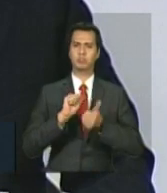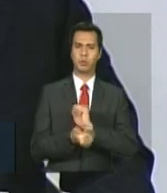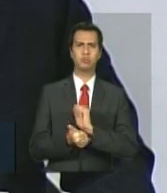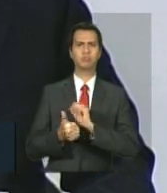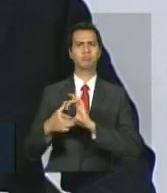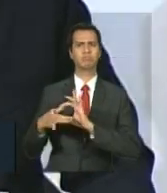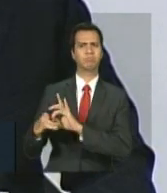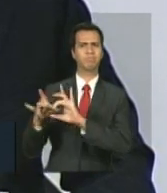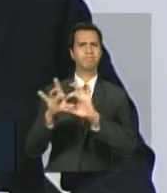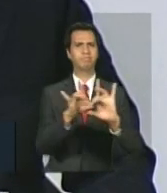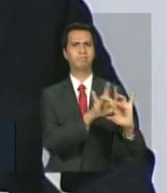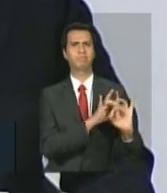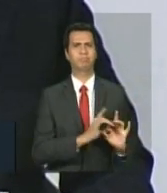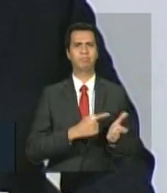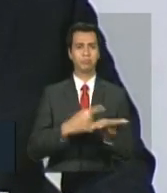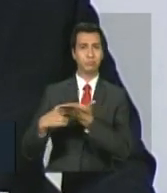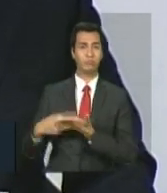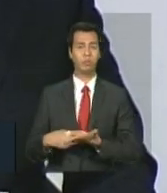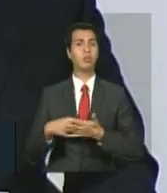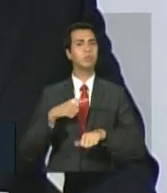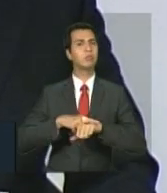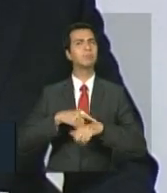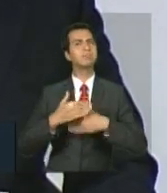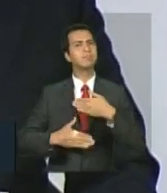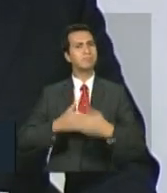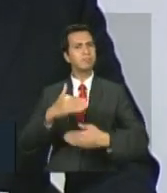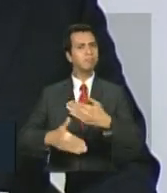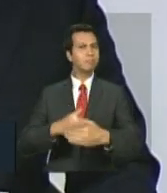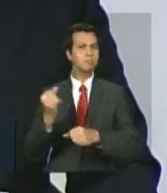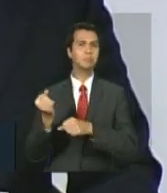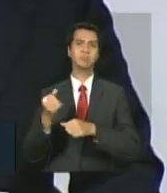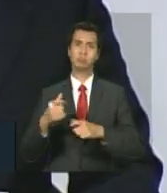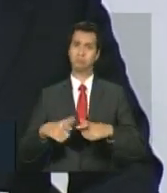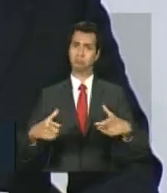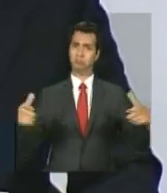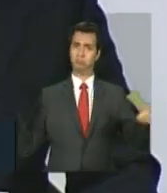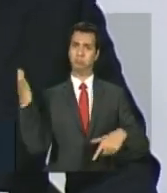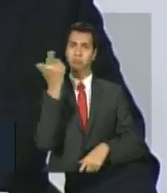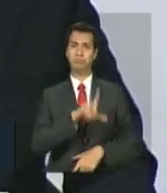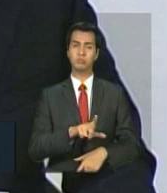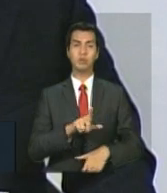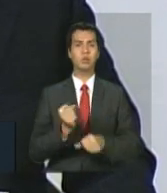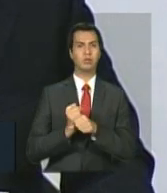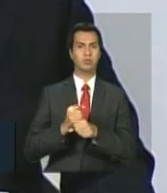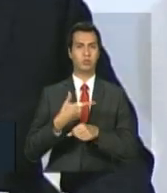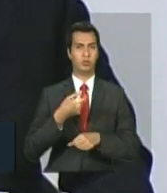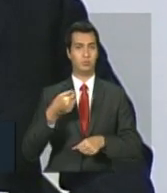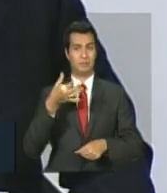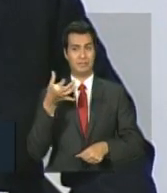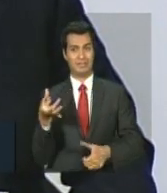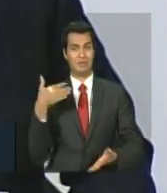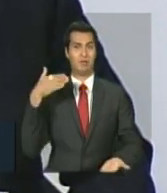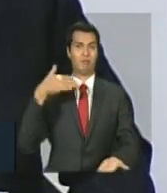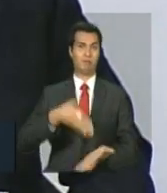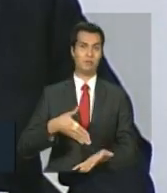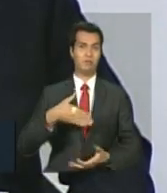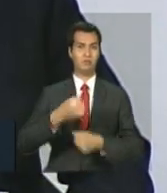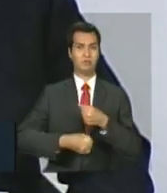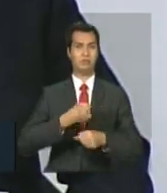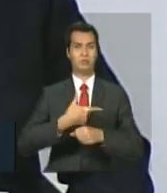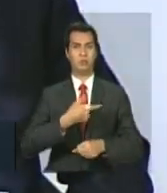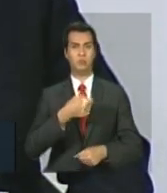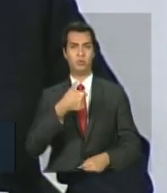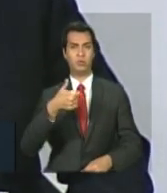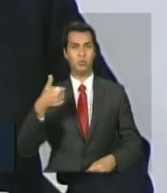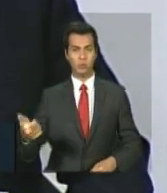nós, permanentemente, de 2006 a 2011, que é o momento presente, reduzimos a participação de entidades